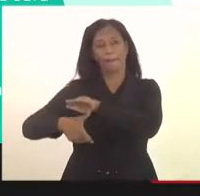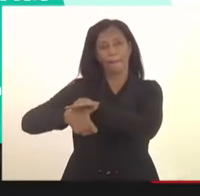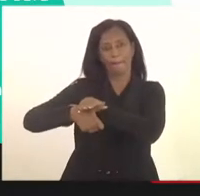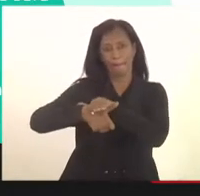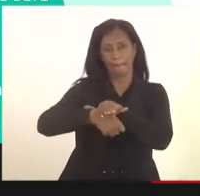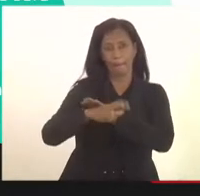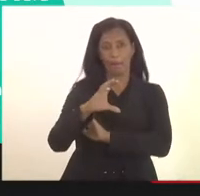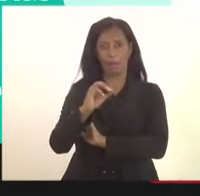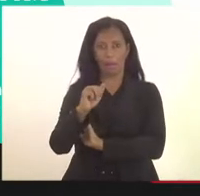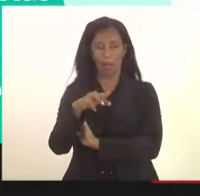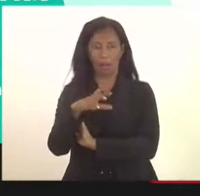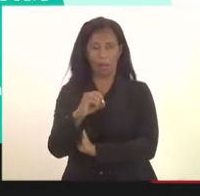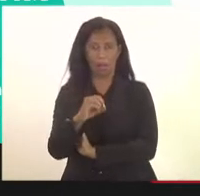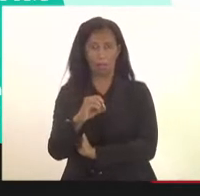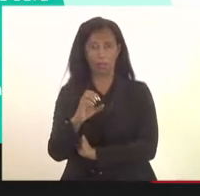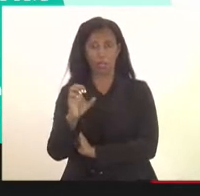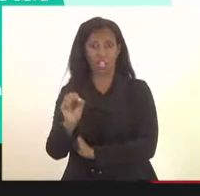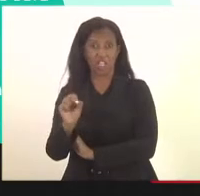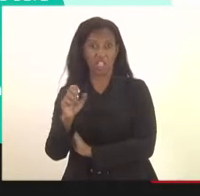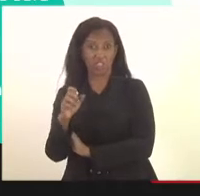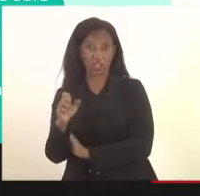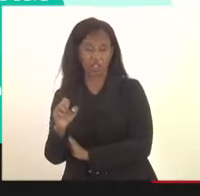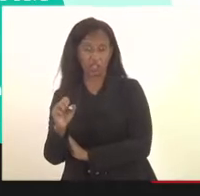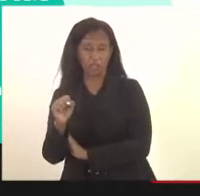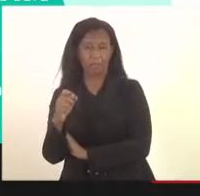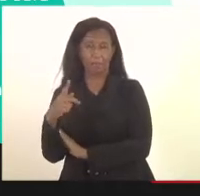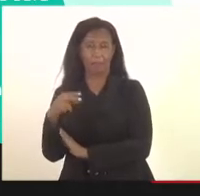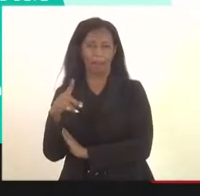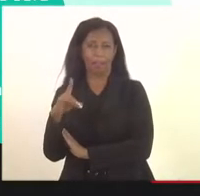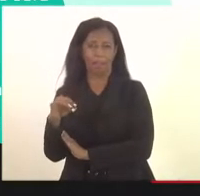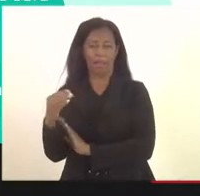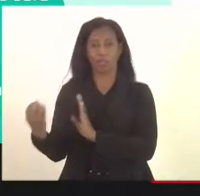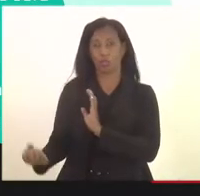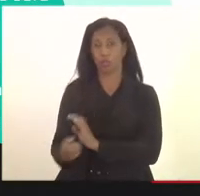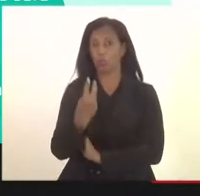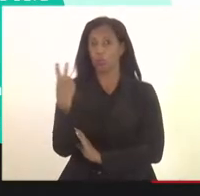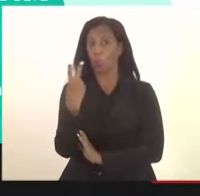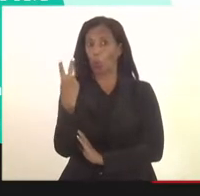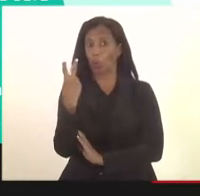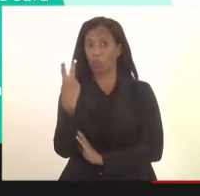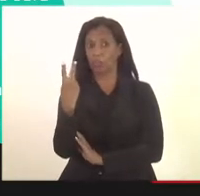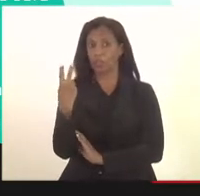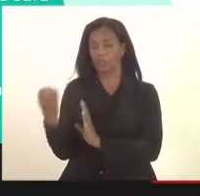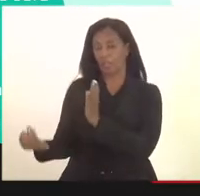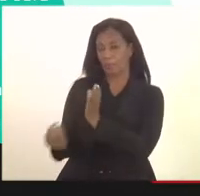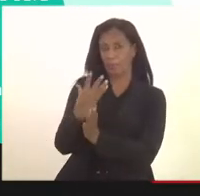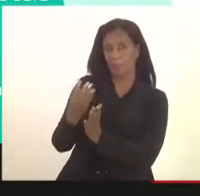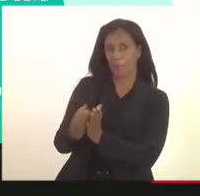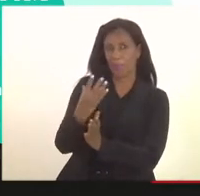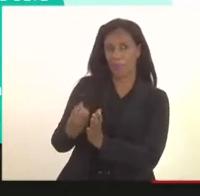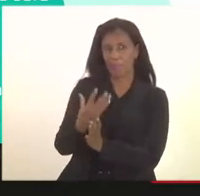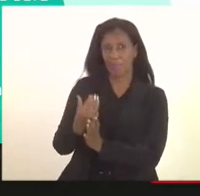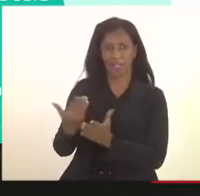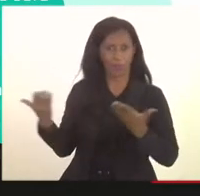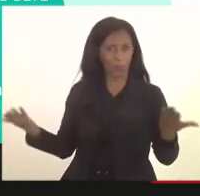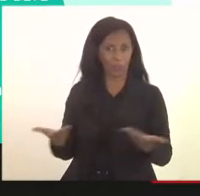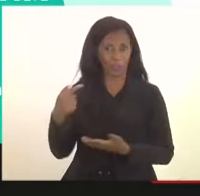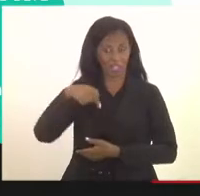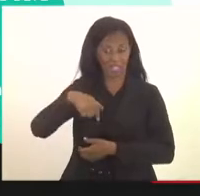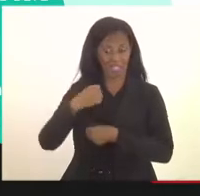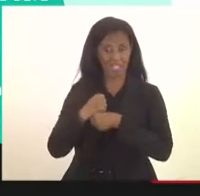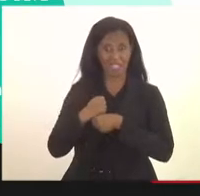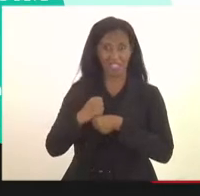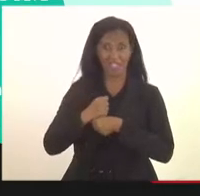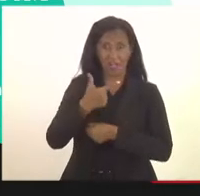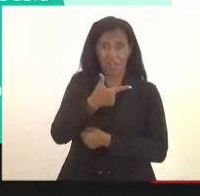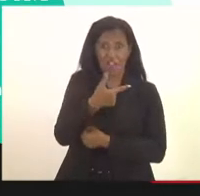de espadarte que entrará em produção ainda este ano, então serão dois ativos em produção, e três ativos na fase de exploração, ainda